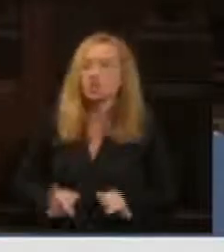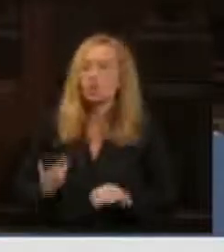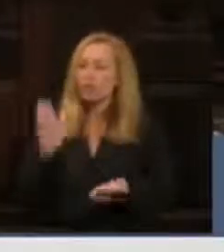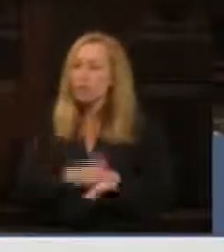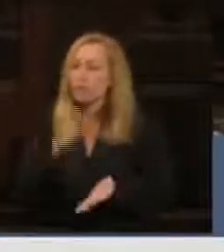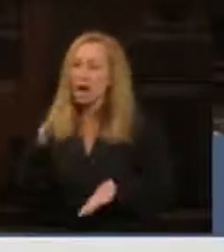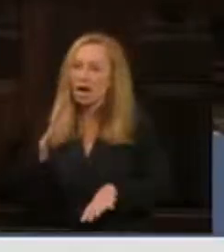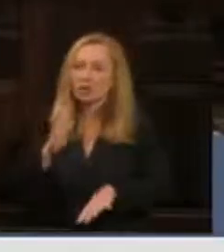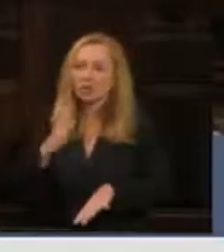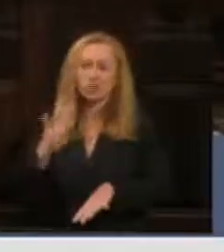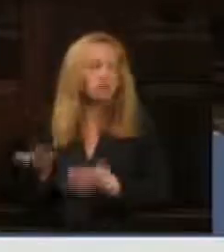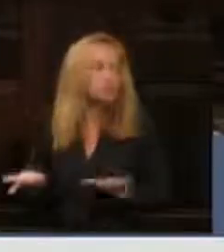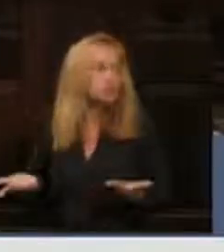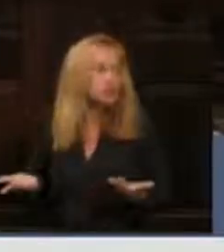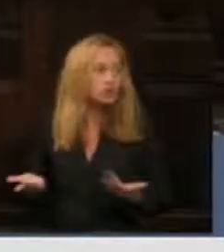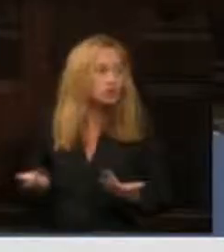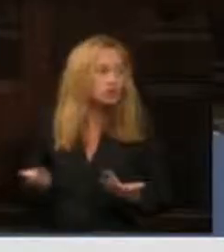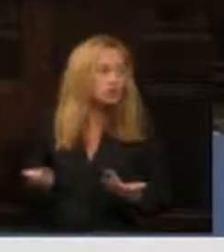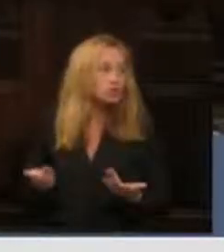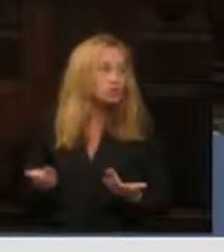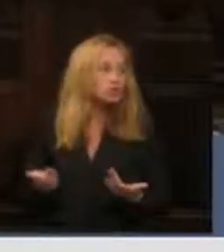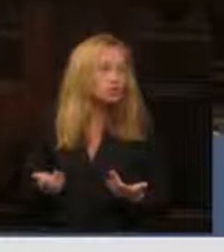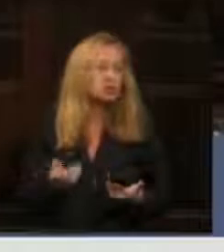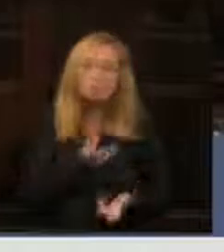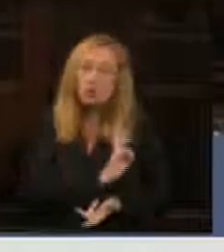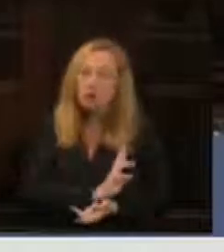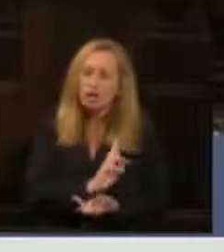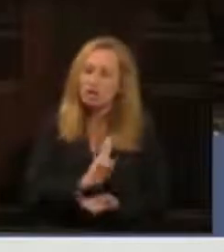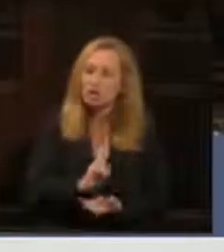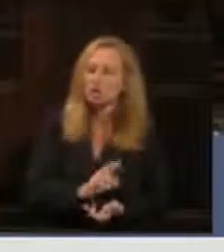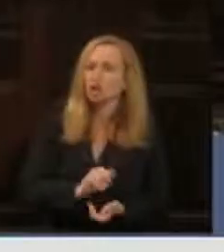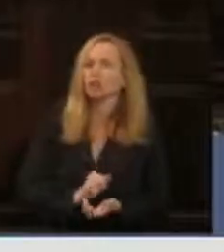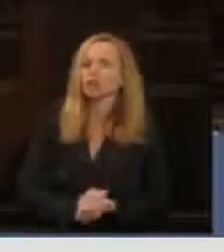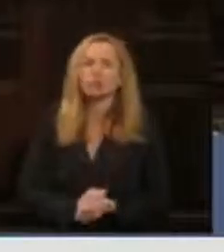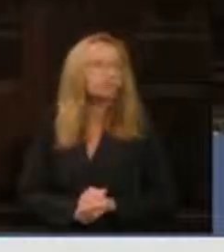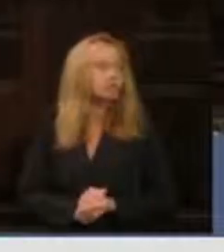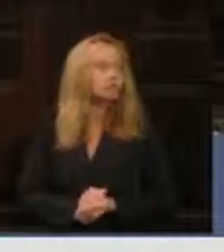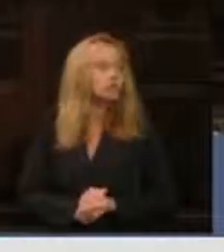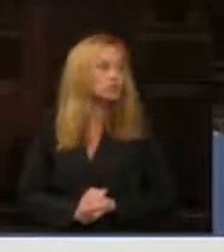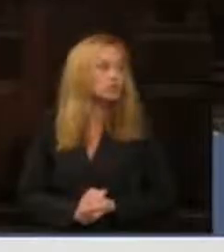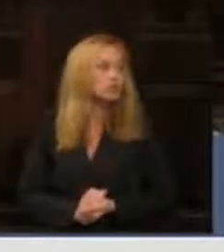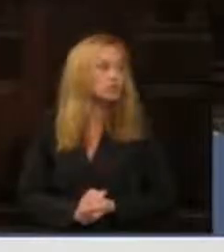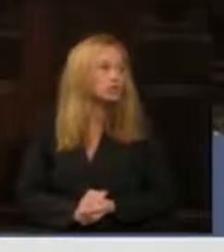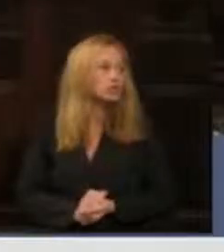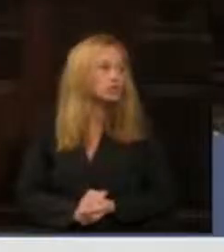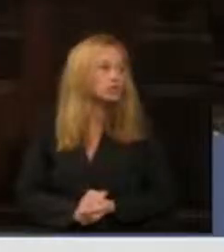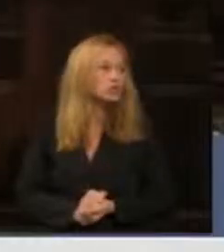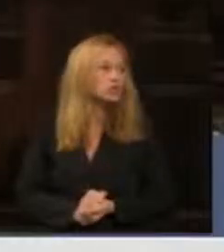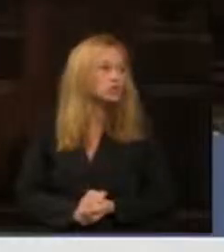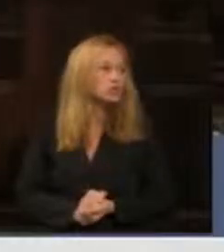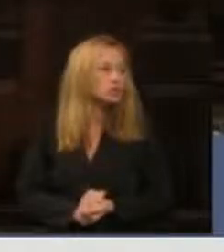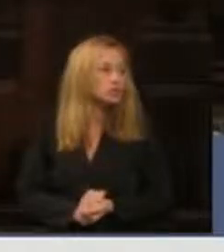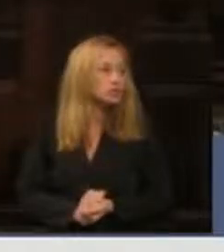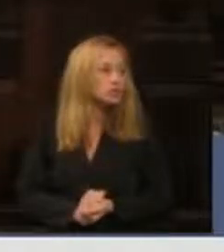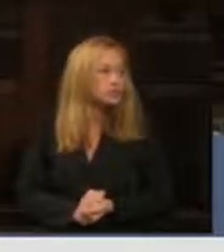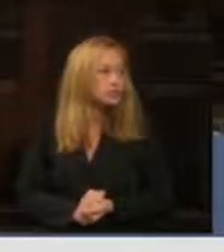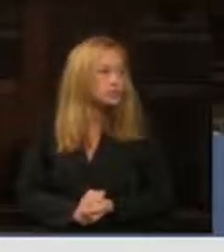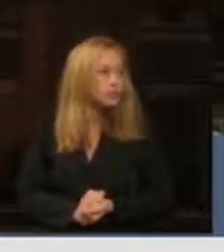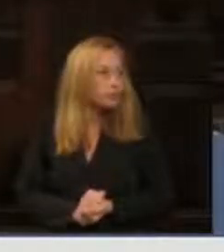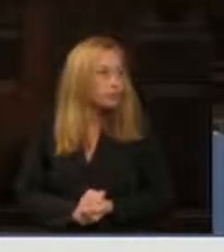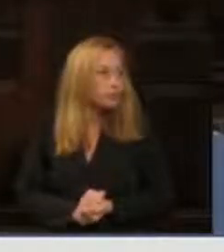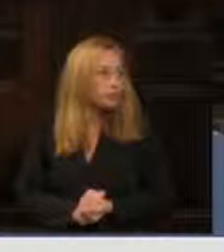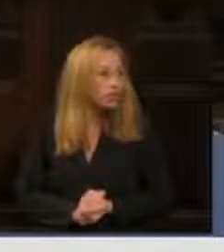mais com a intolerância religiosa, os povos de santo, as invasões aos terreiros, são